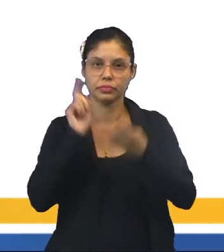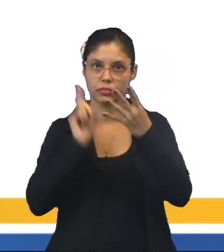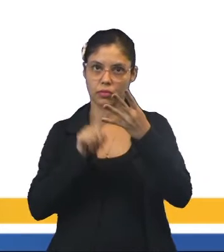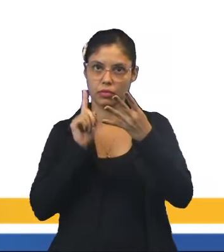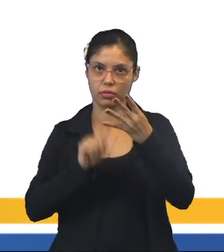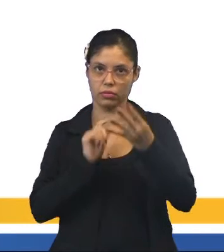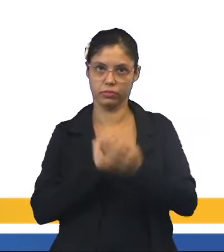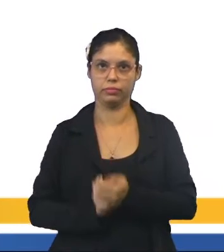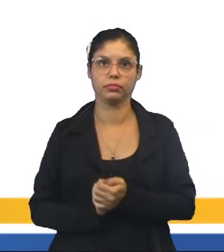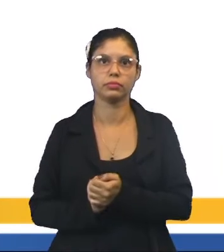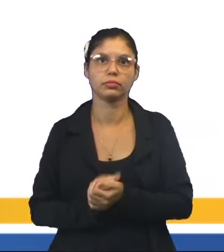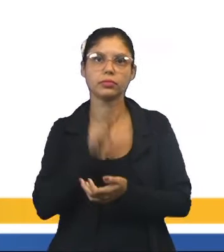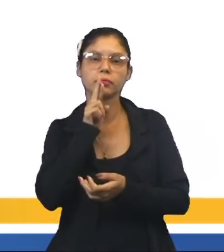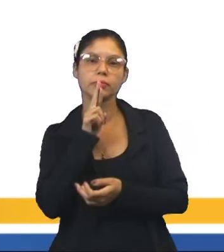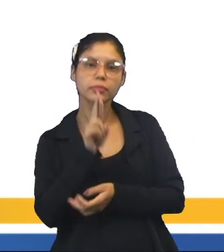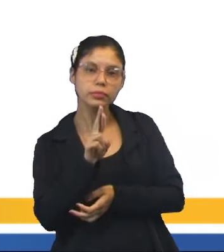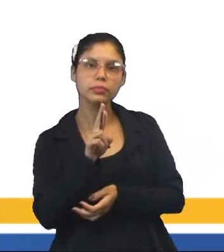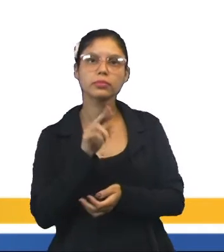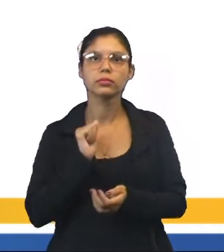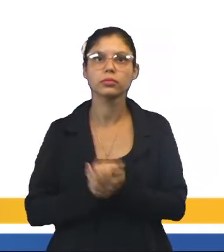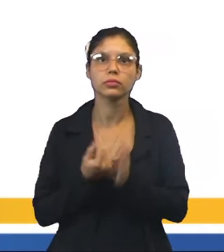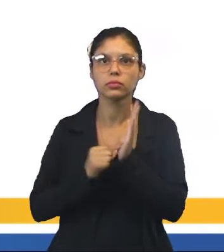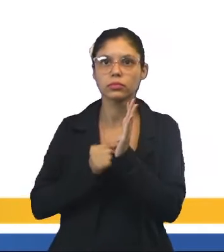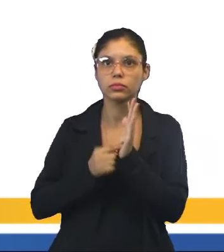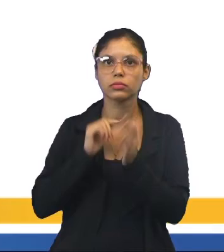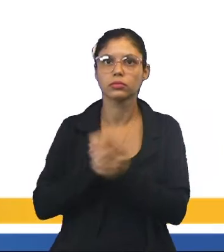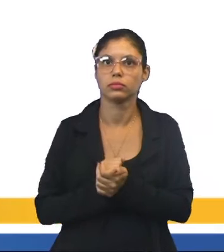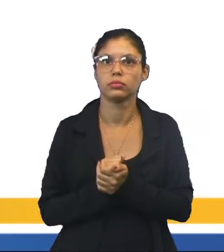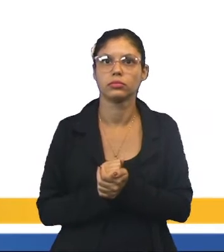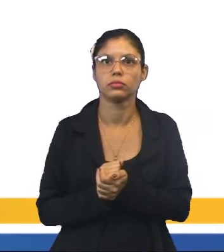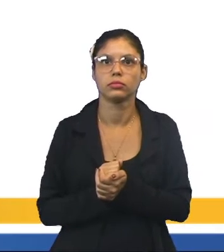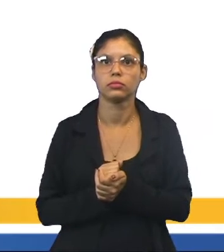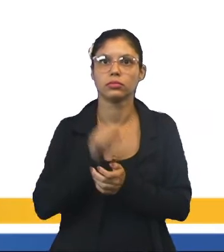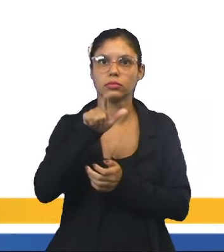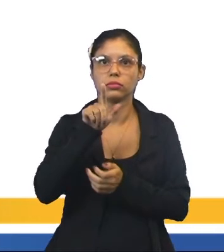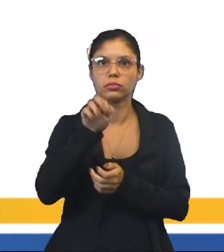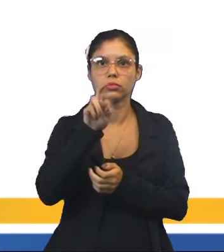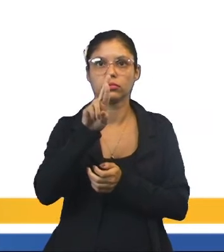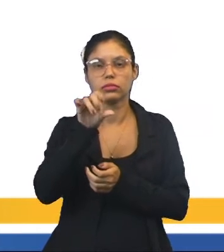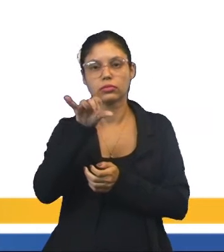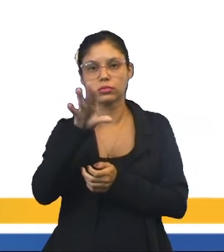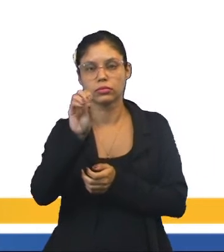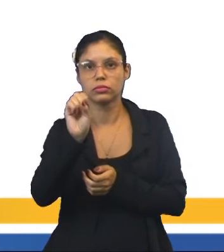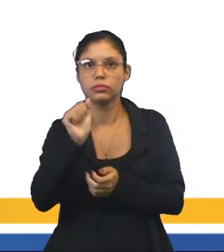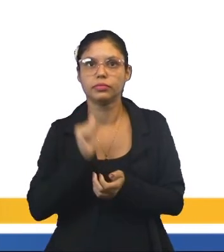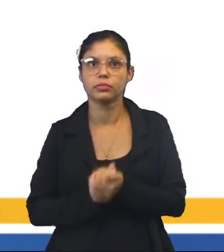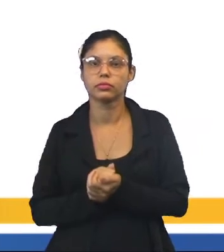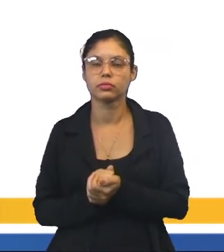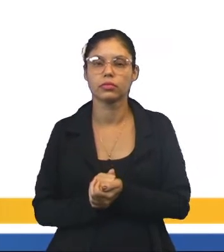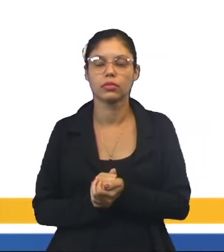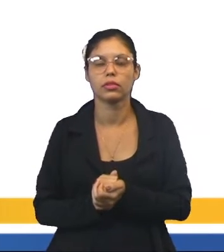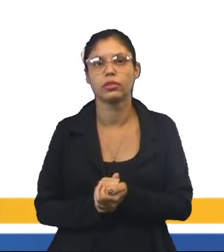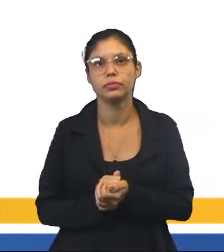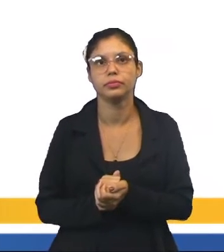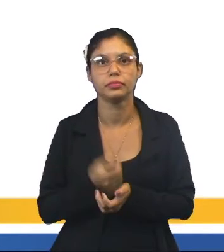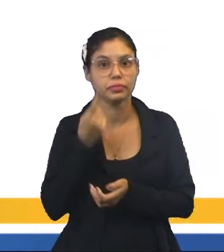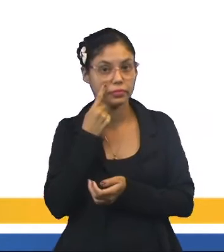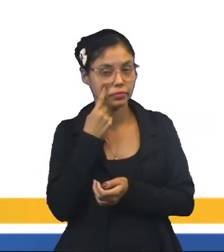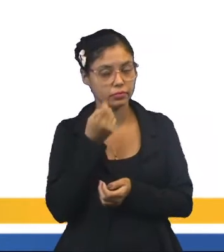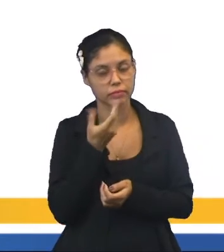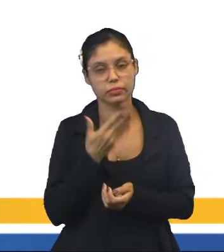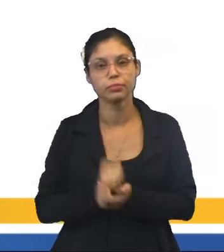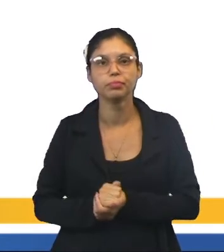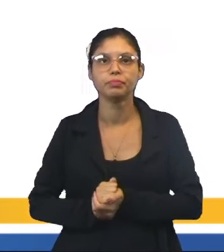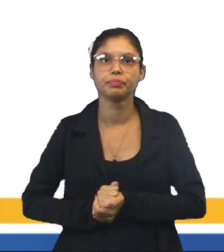Falando agora do quarto passo, calcular os pontos, quase aleatórios, tá? Olhando